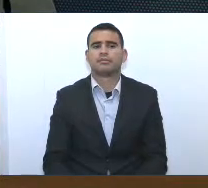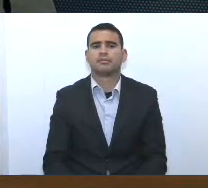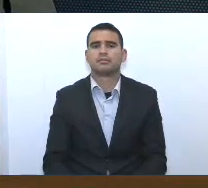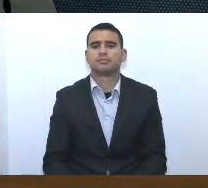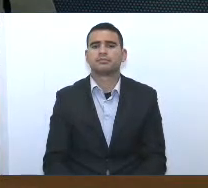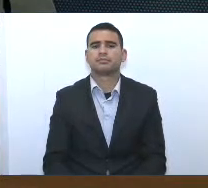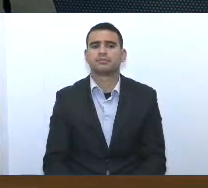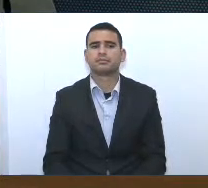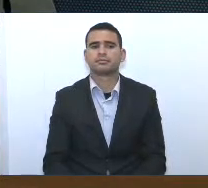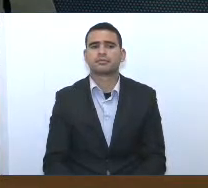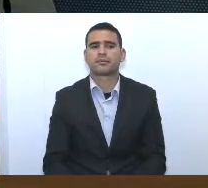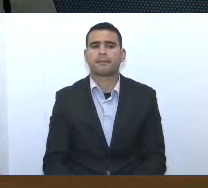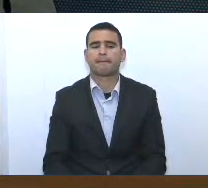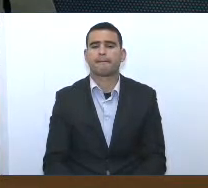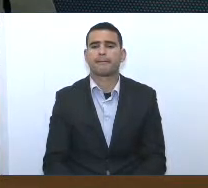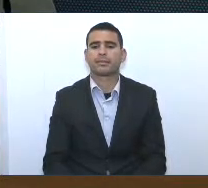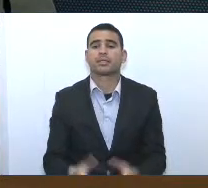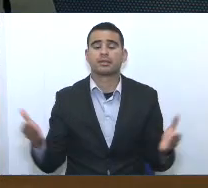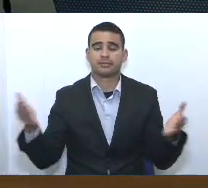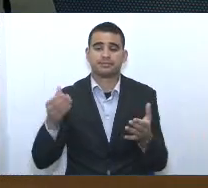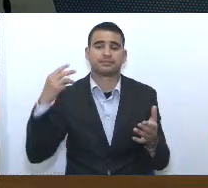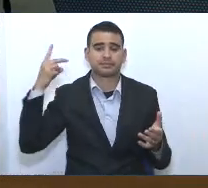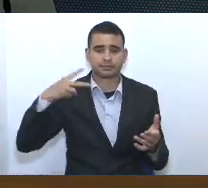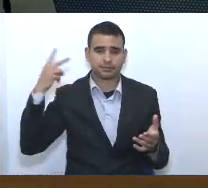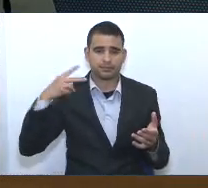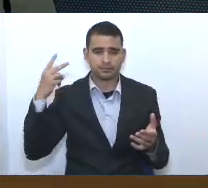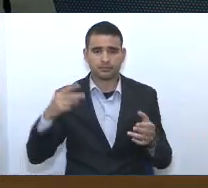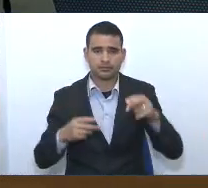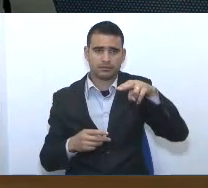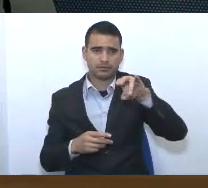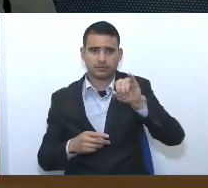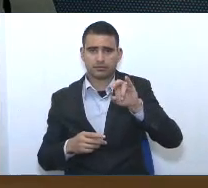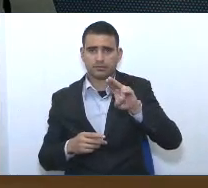Com a palavra, nobre vereador Novinho Brasil.